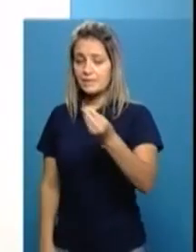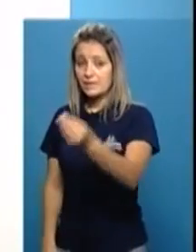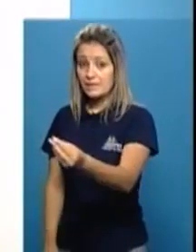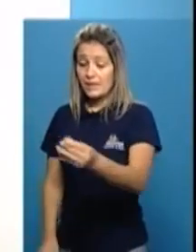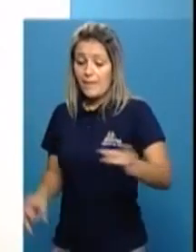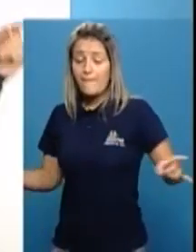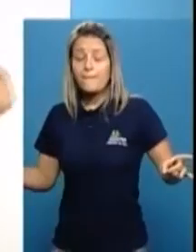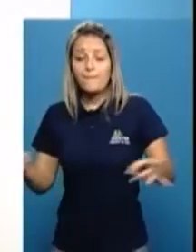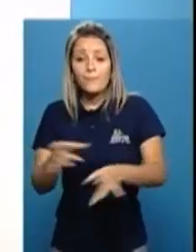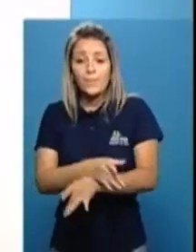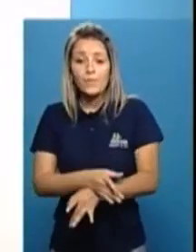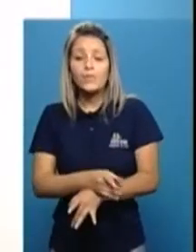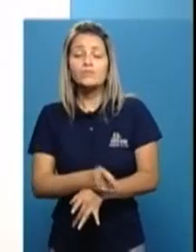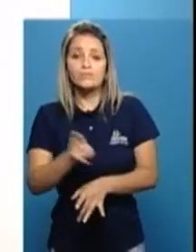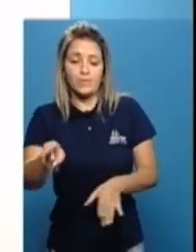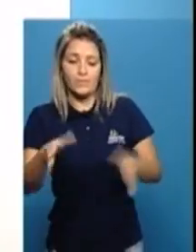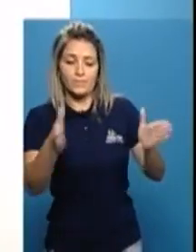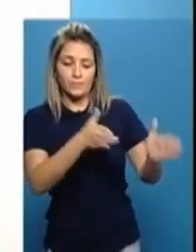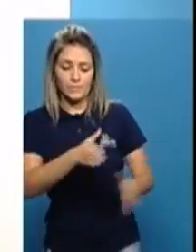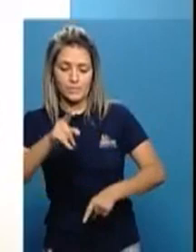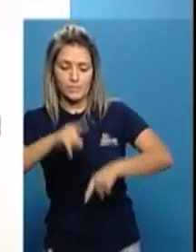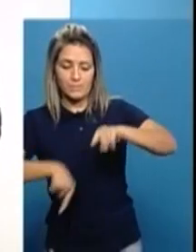produtivo se volta para um novo projeto.